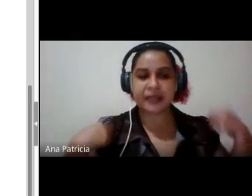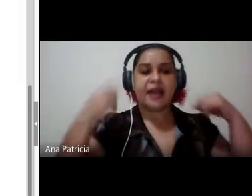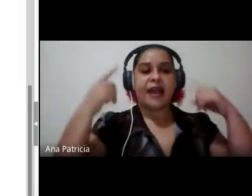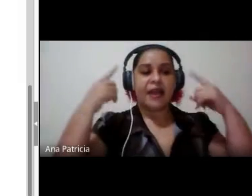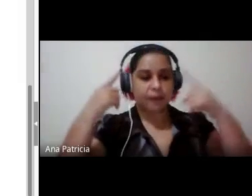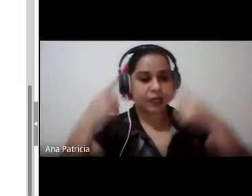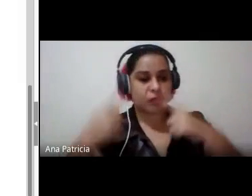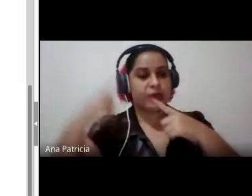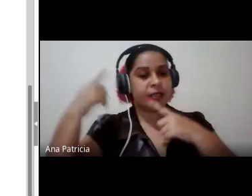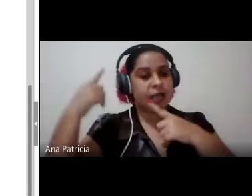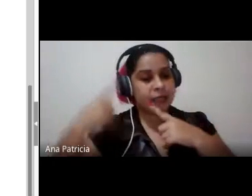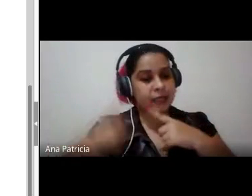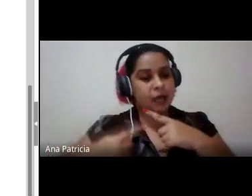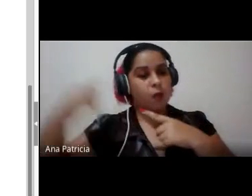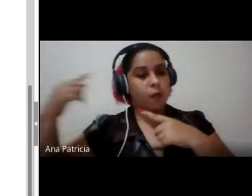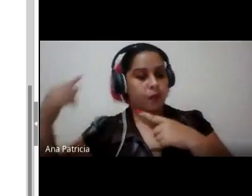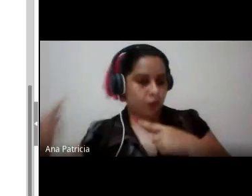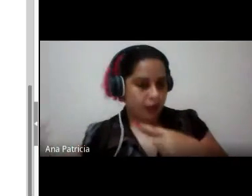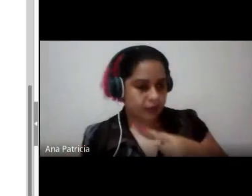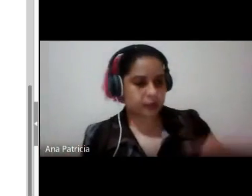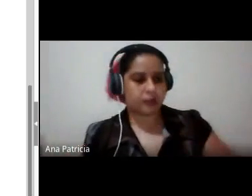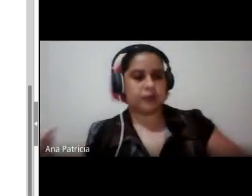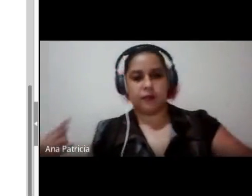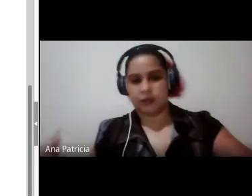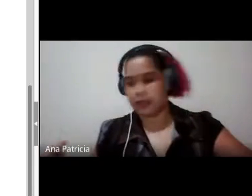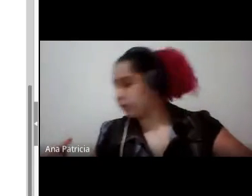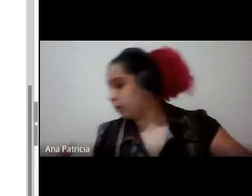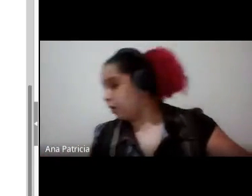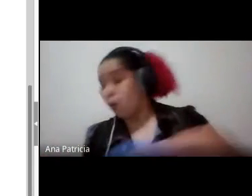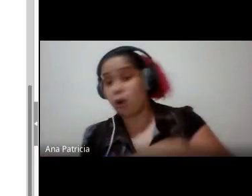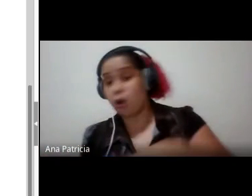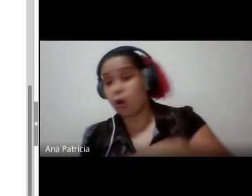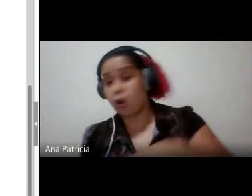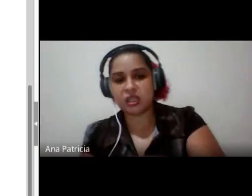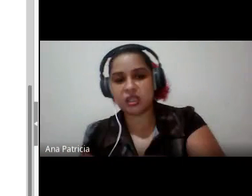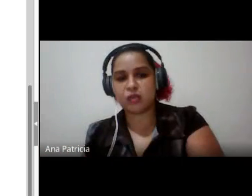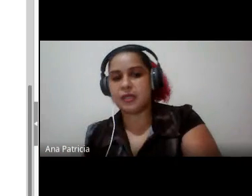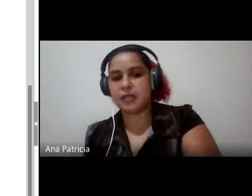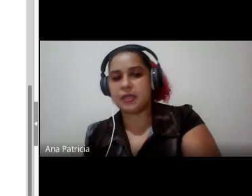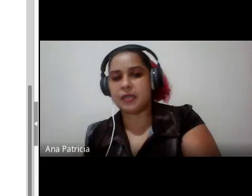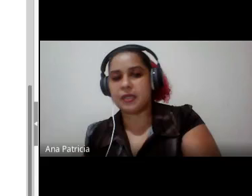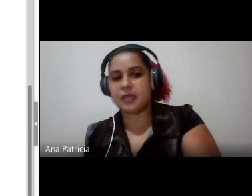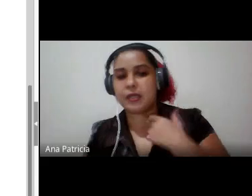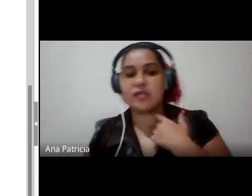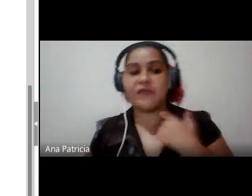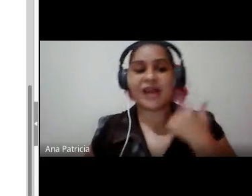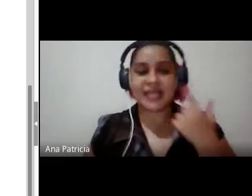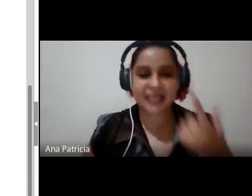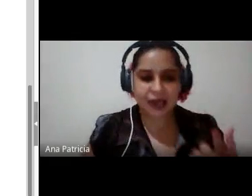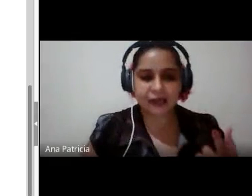de expressões não manuais. Certo? Hoje a gente vai estudar principalmente as